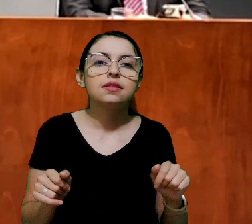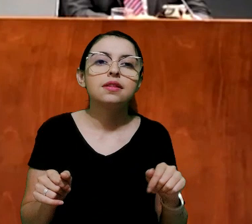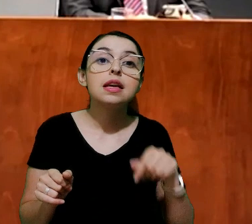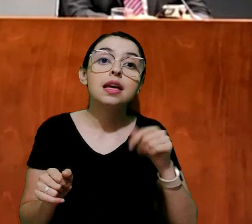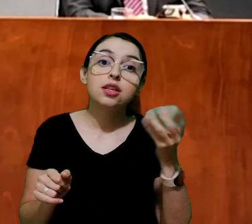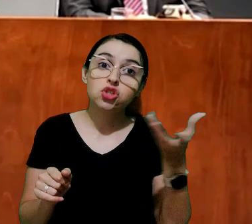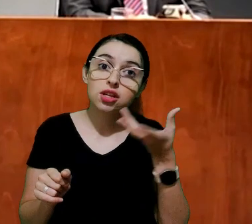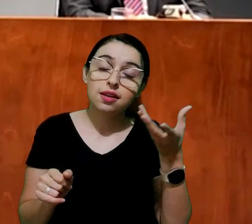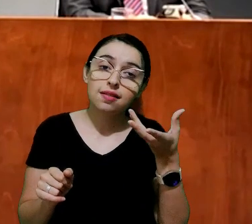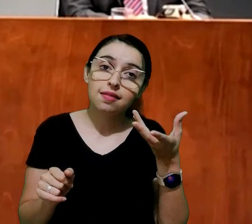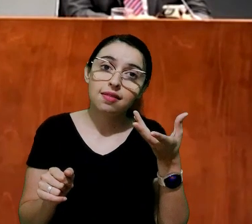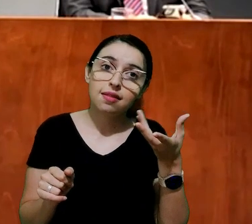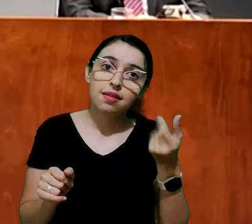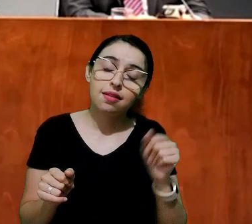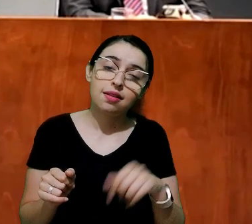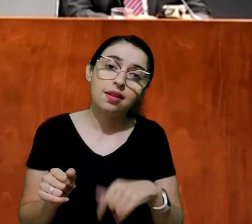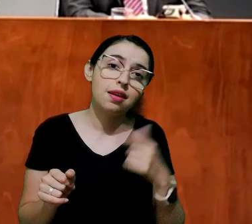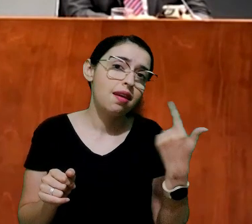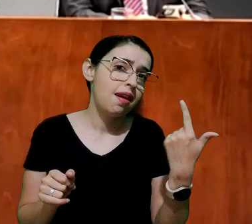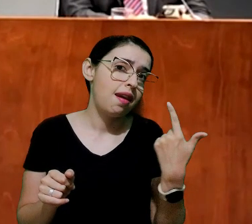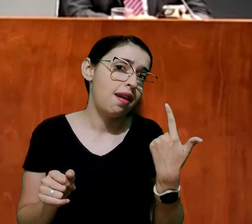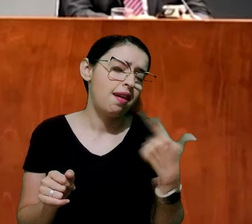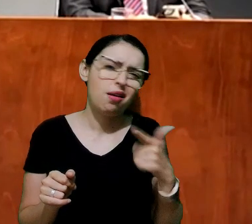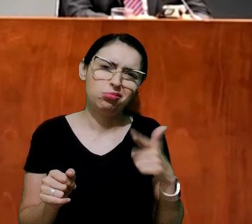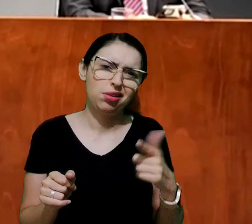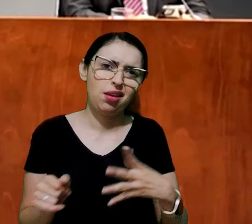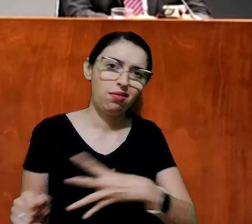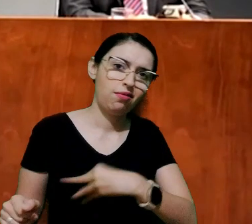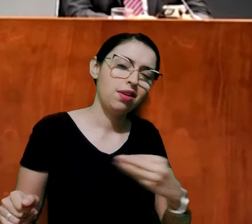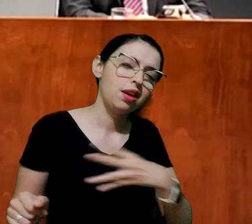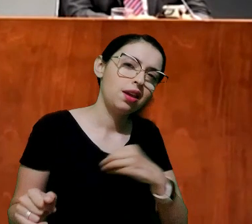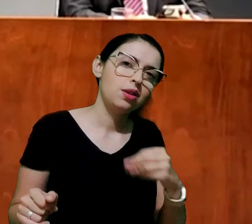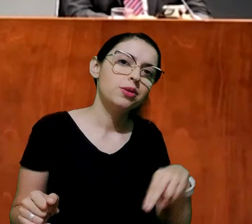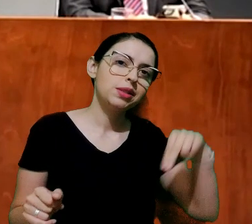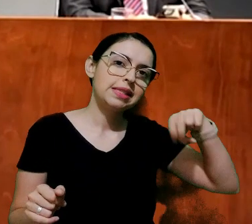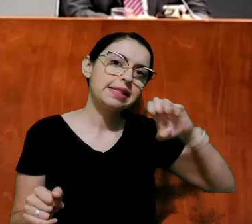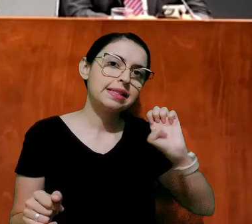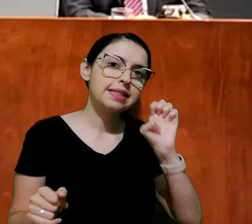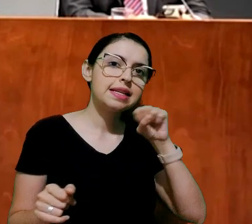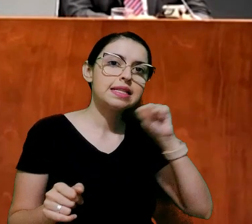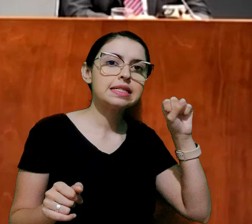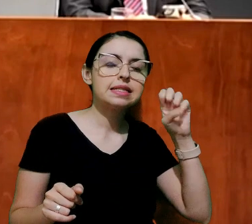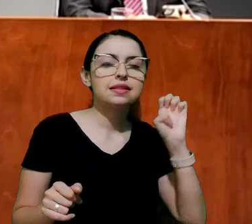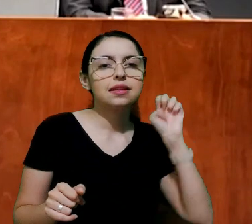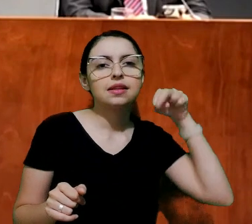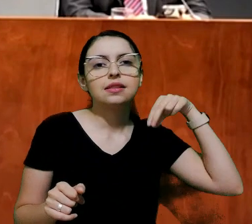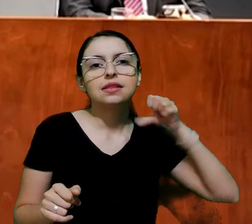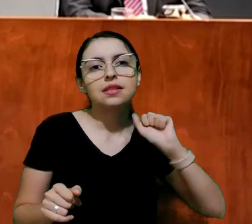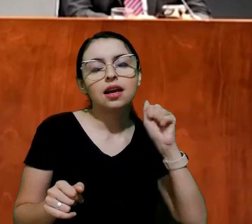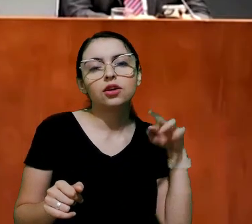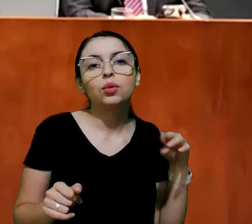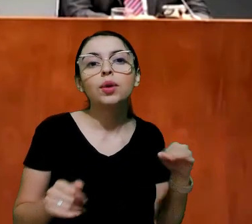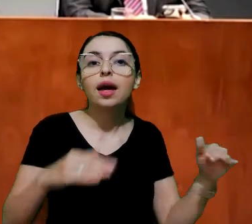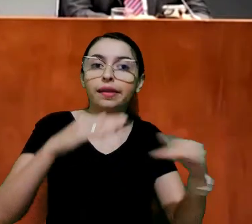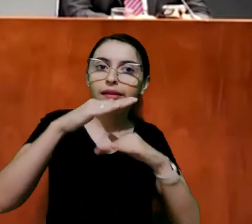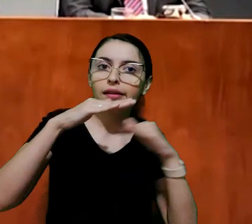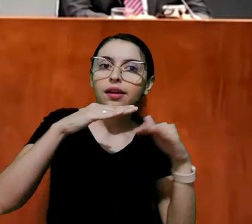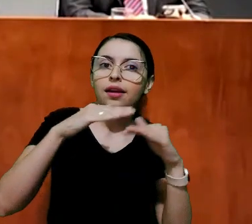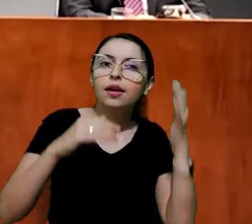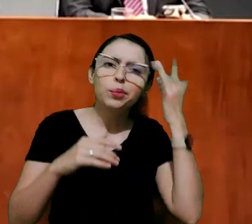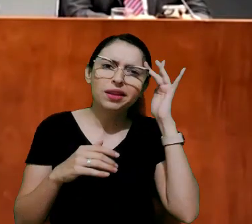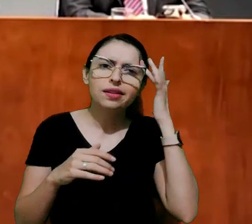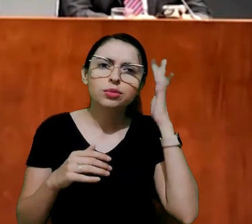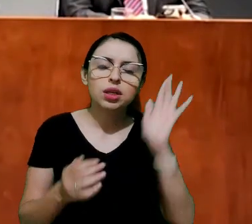tenha a idade que você tenha, desde que você não tenha herdeiros necessários. Se você tiver,